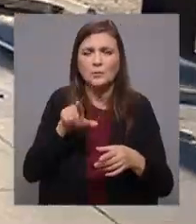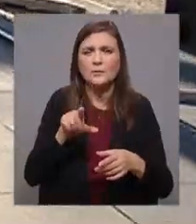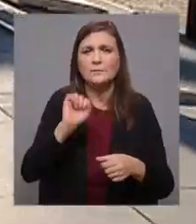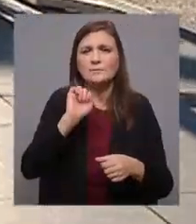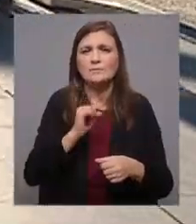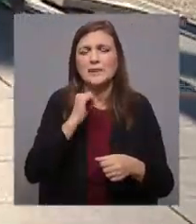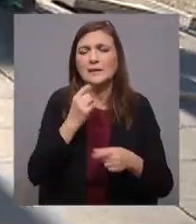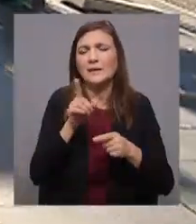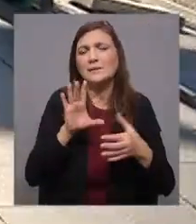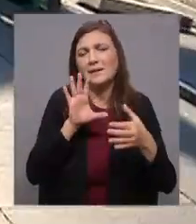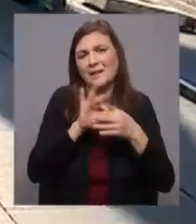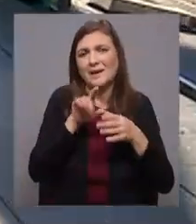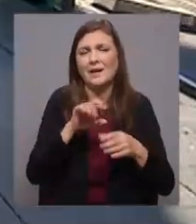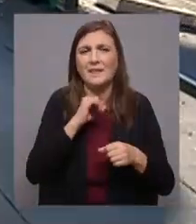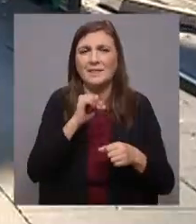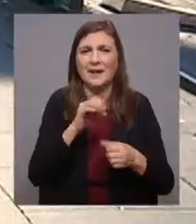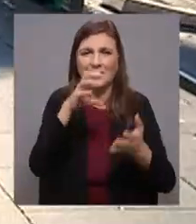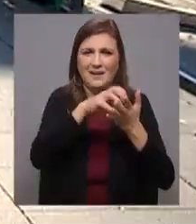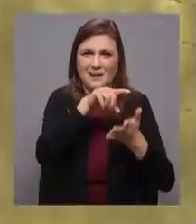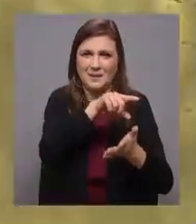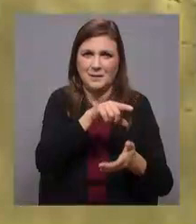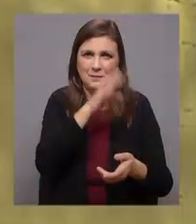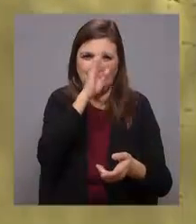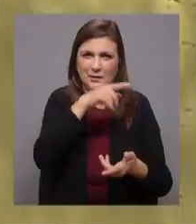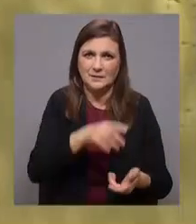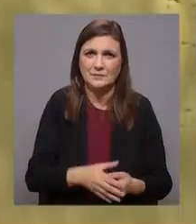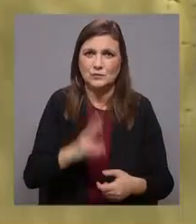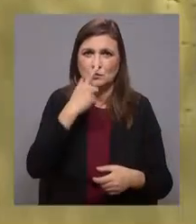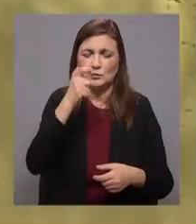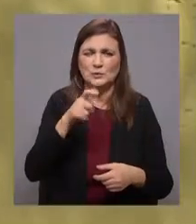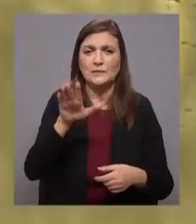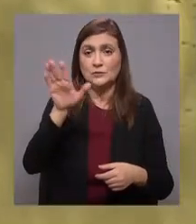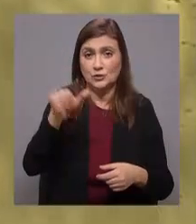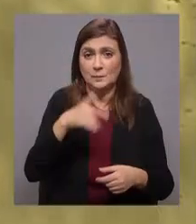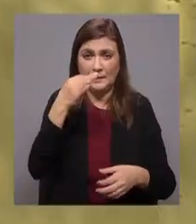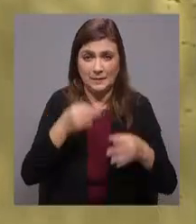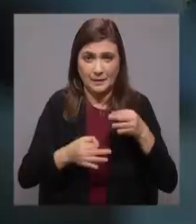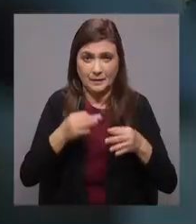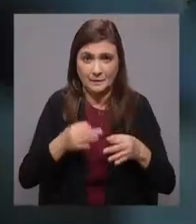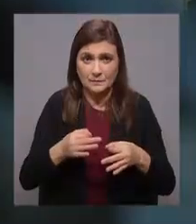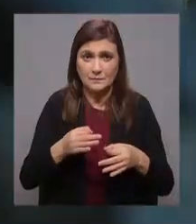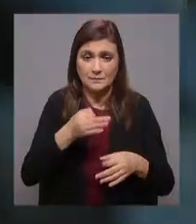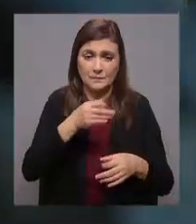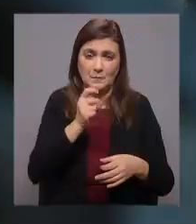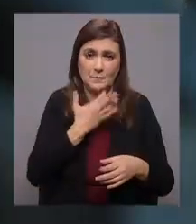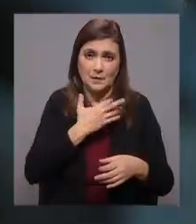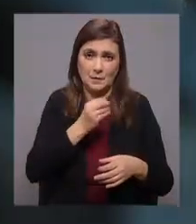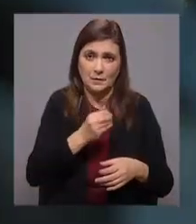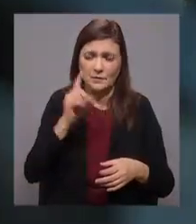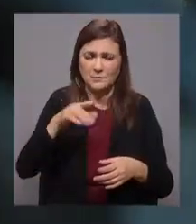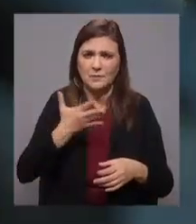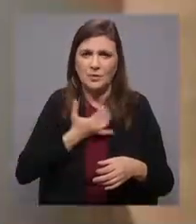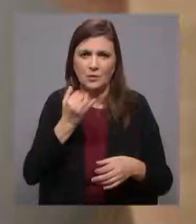ataque à academia. São duas pessoas que foram chamadas a tribunal, Pedro Silveira e Diogo